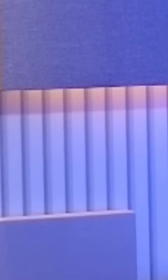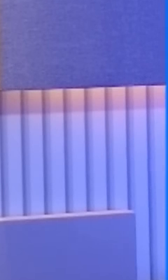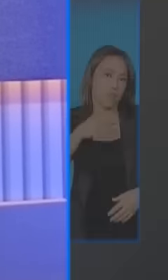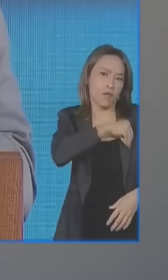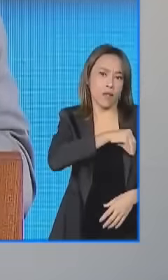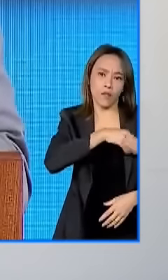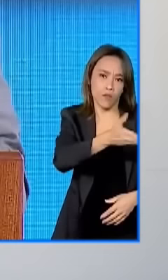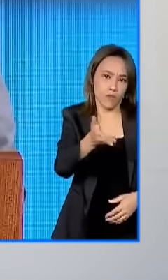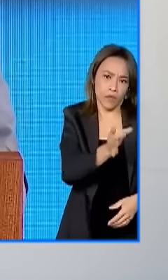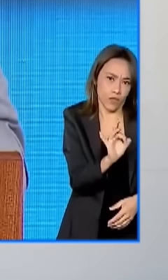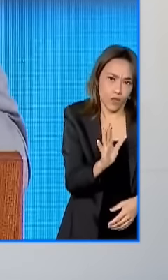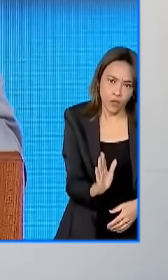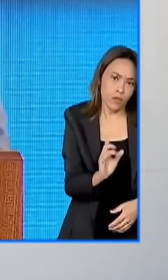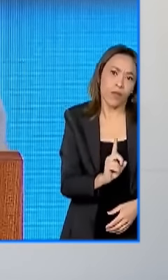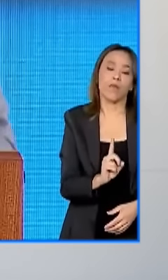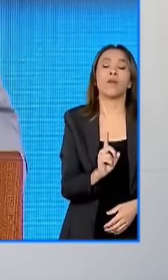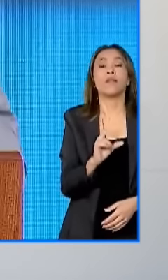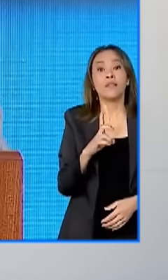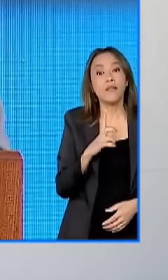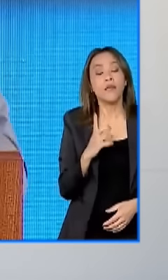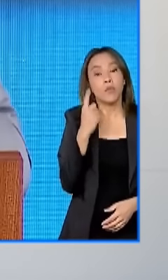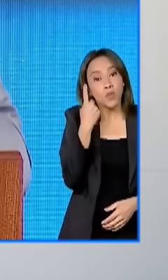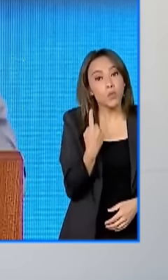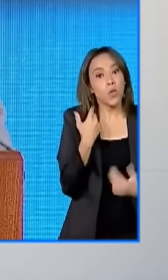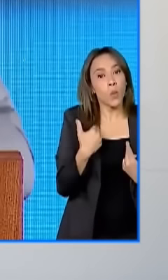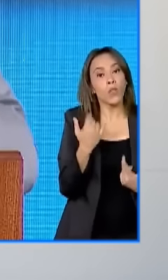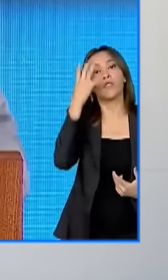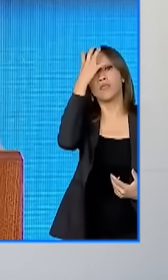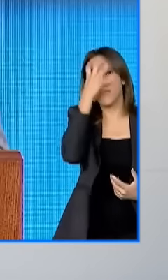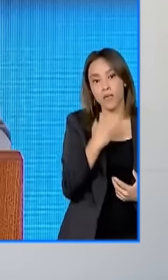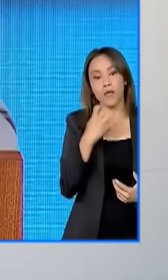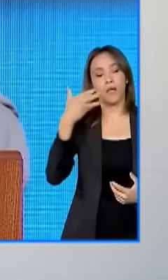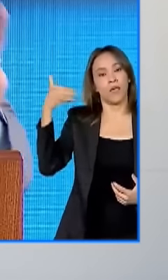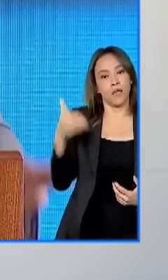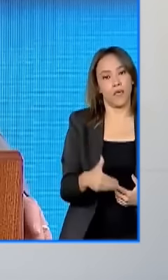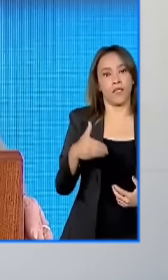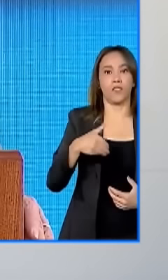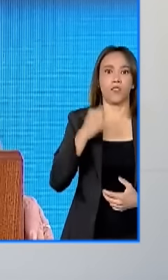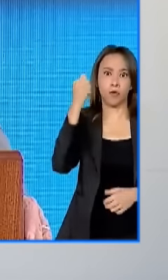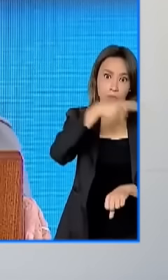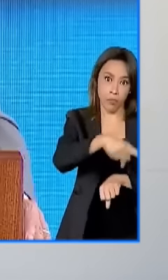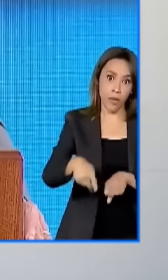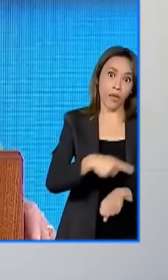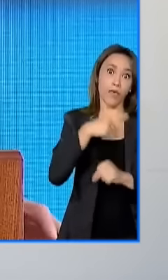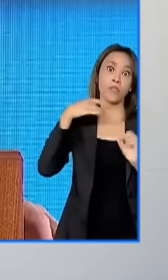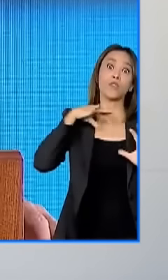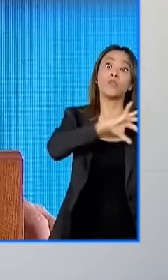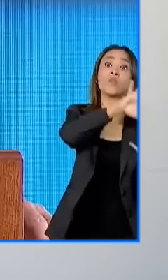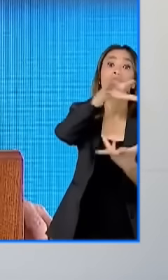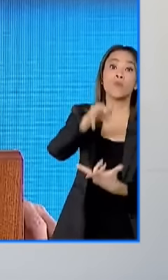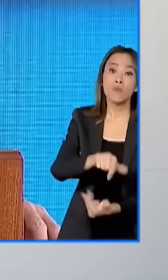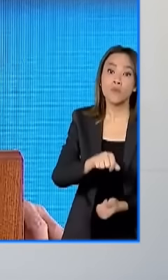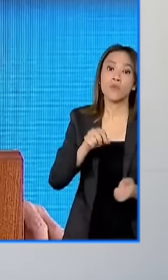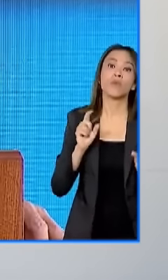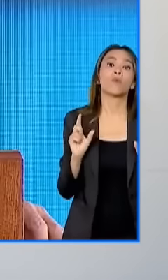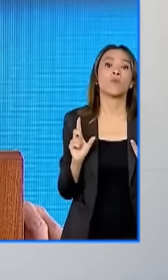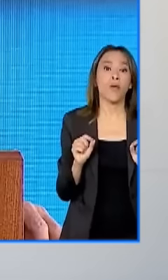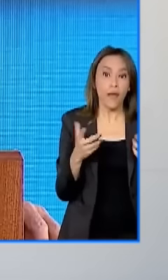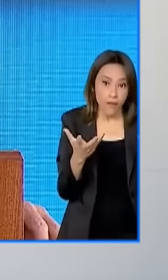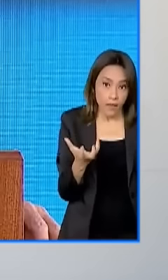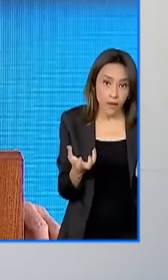foguete para achar algo no espaço, mas não tem que aprender a viver aqui, né? E hoje o Lula falou novamente ali